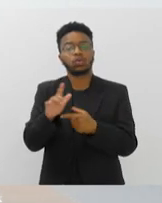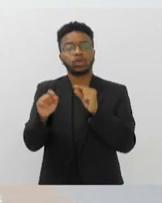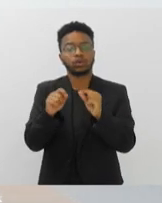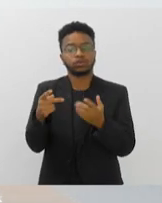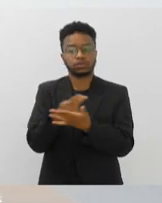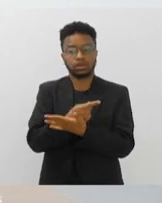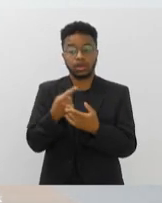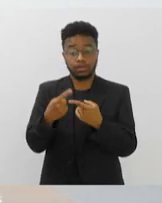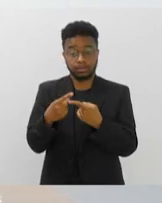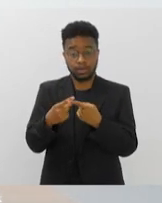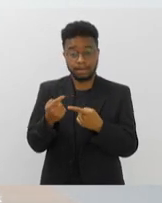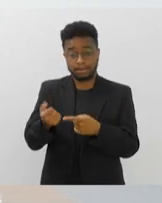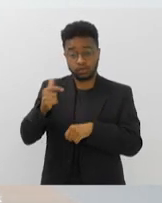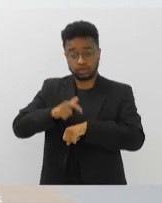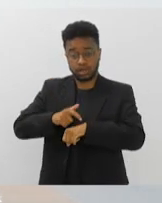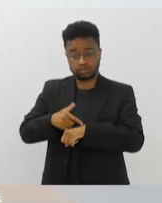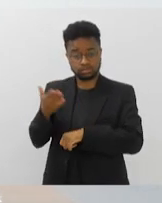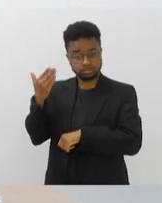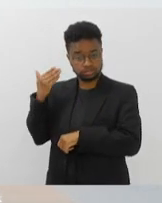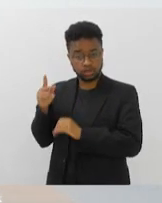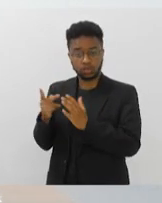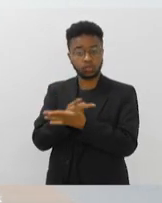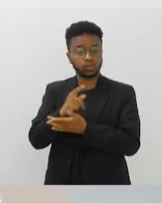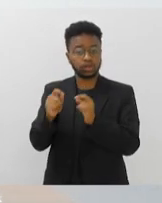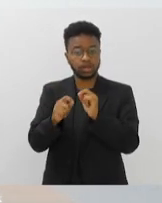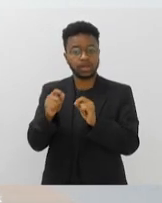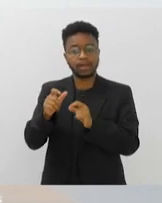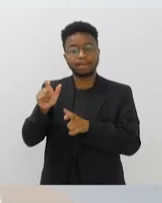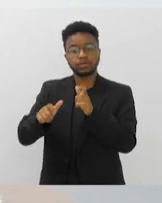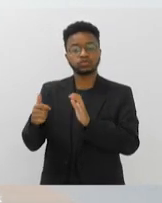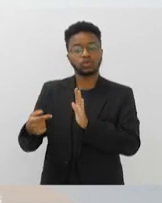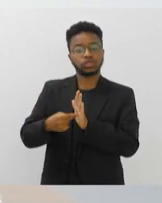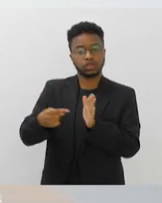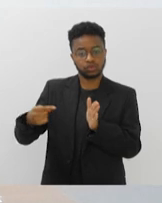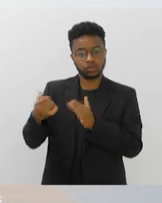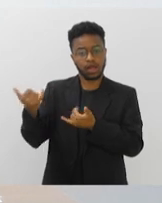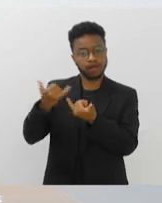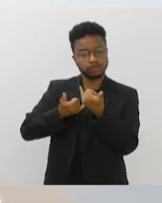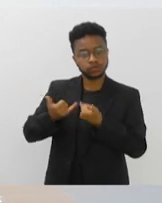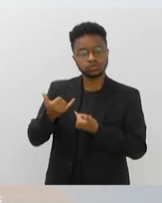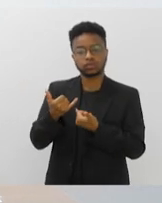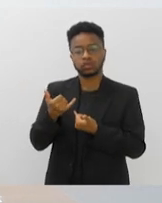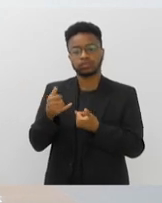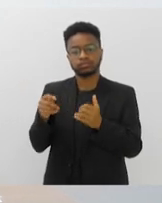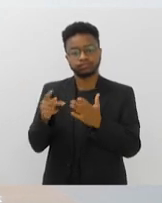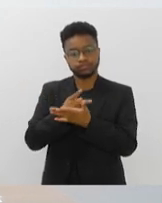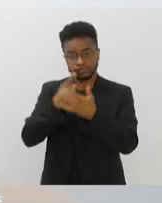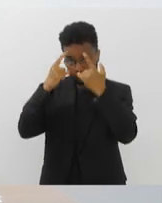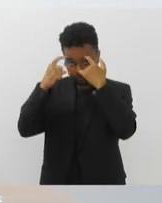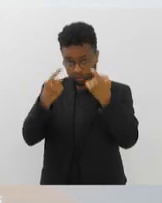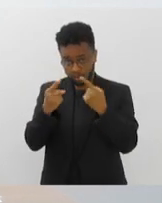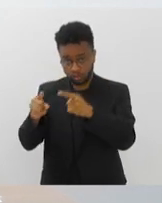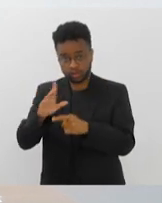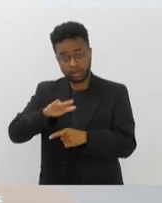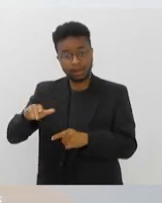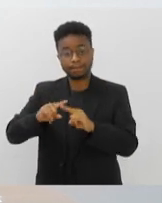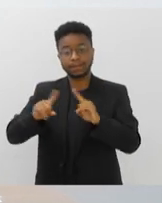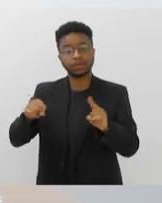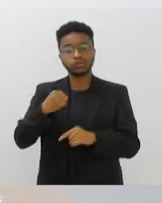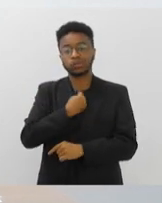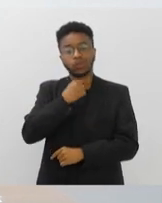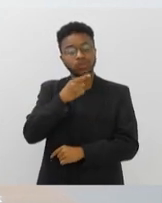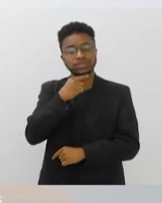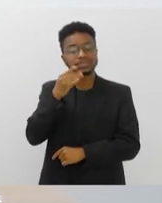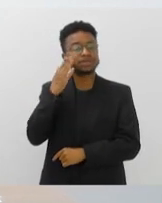uma situação recente por exemplo que a gente recebeu uma comunicação de um de uma situação de violência contra criança mas não tinha como identificar não